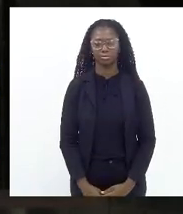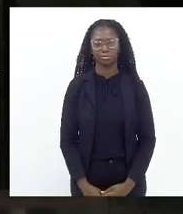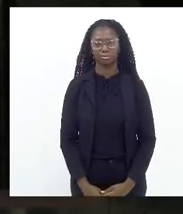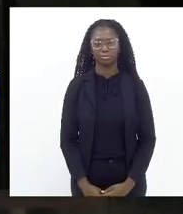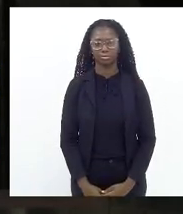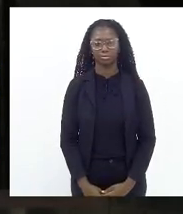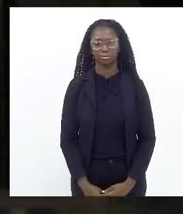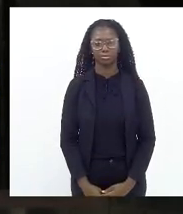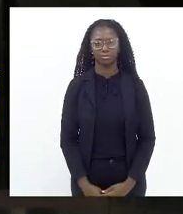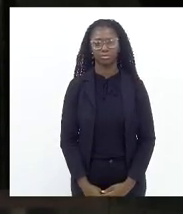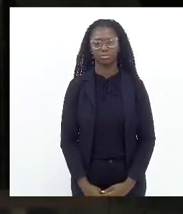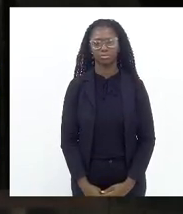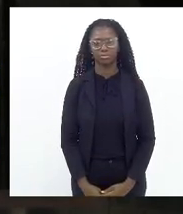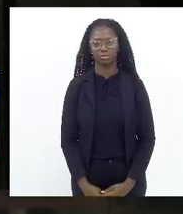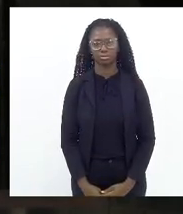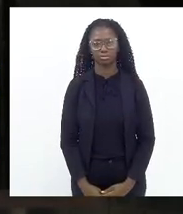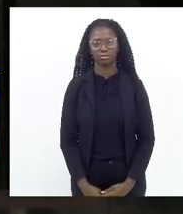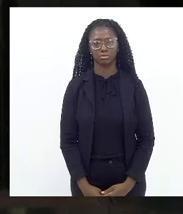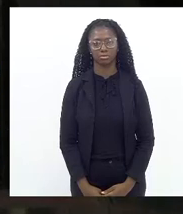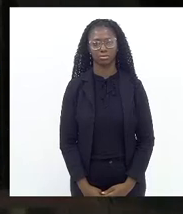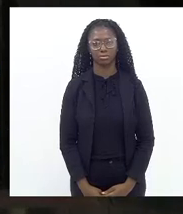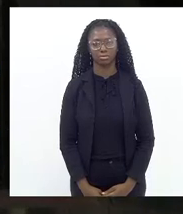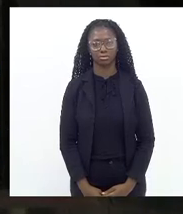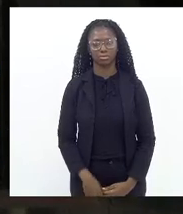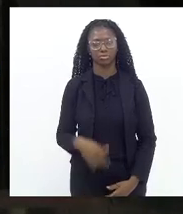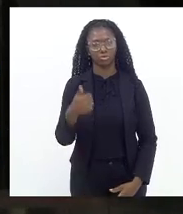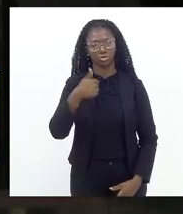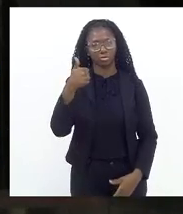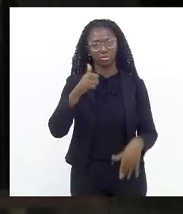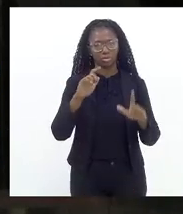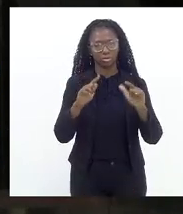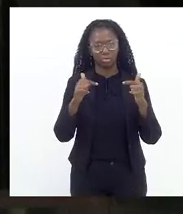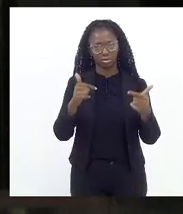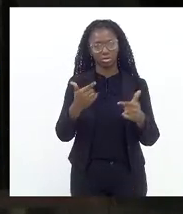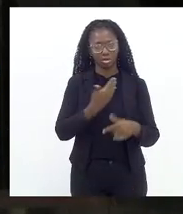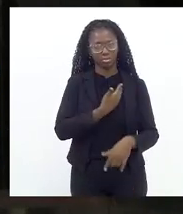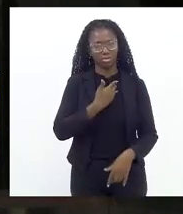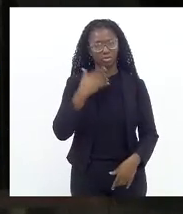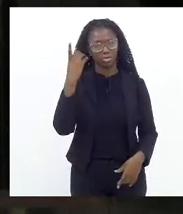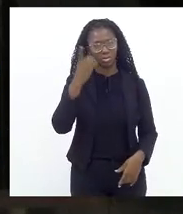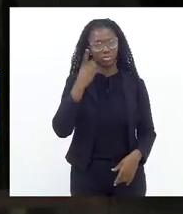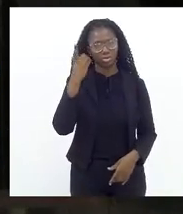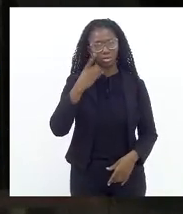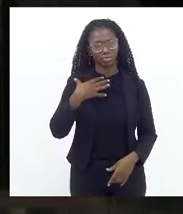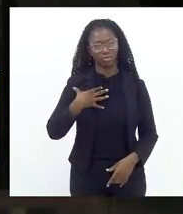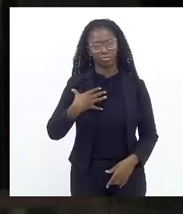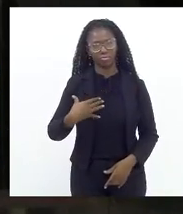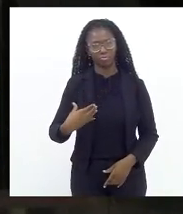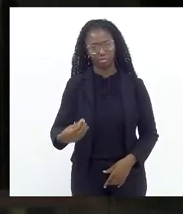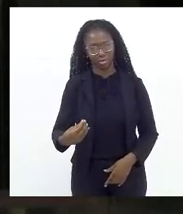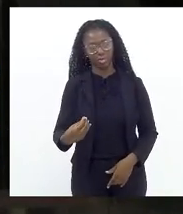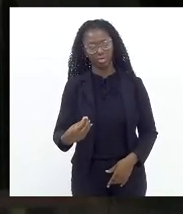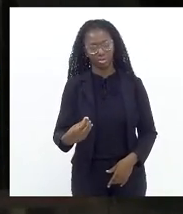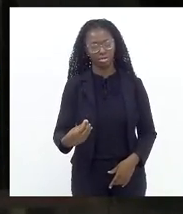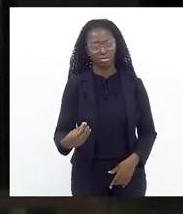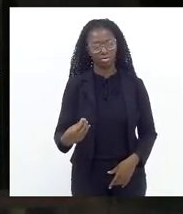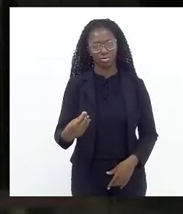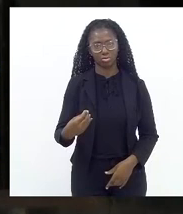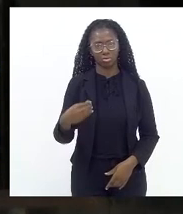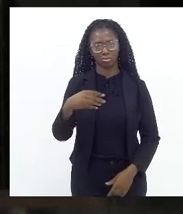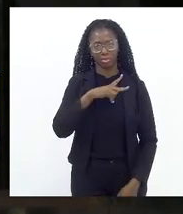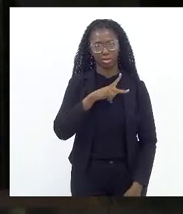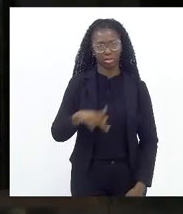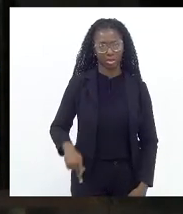a reação do senador, que foi nosso colega deputado aqui, filho do presidente da República, Flávio